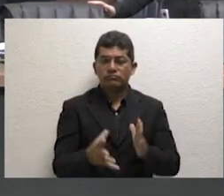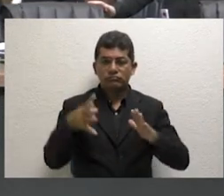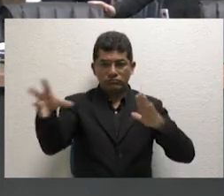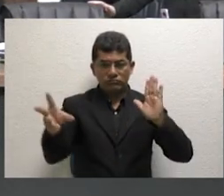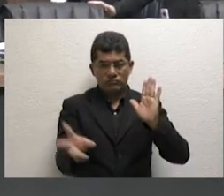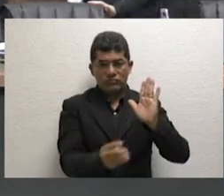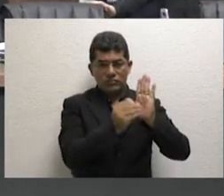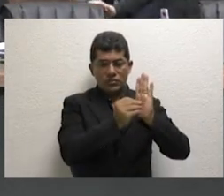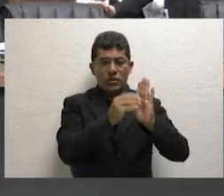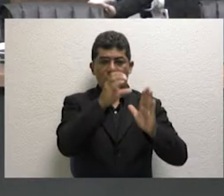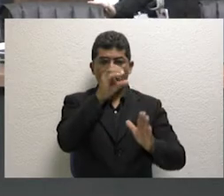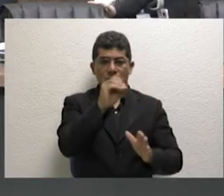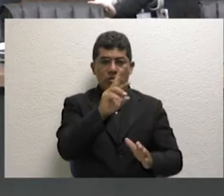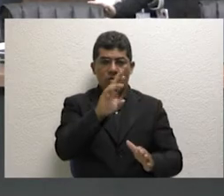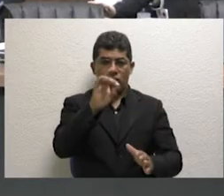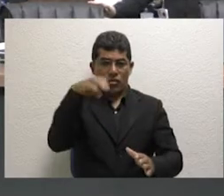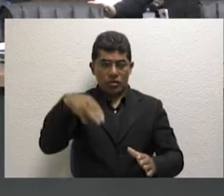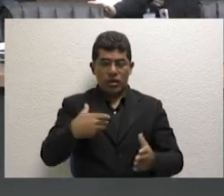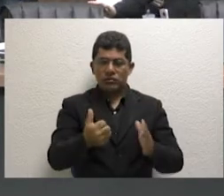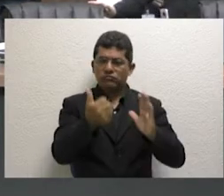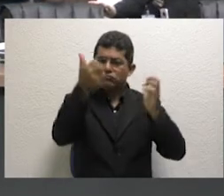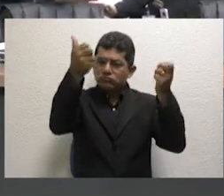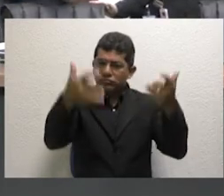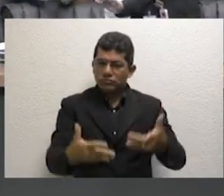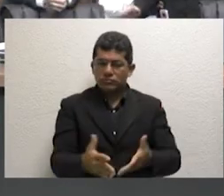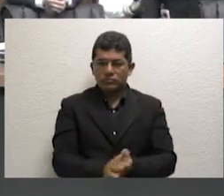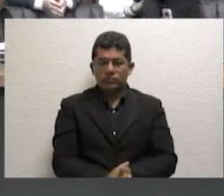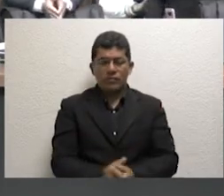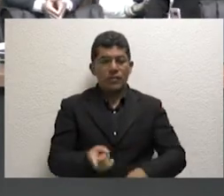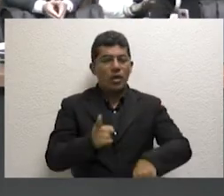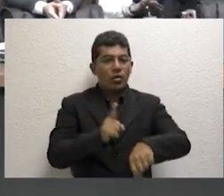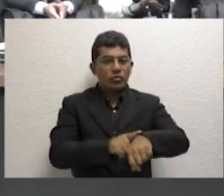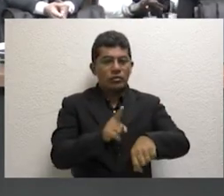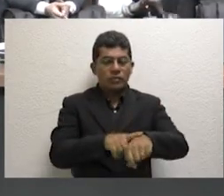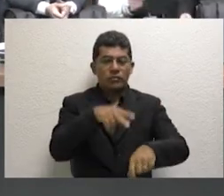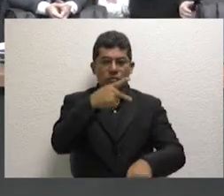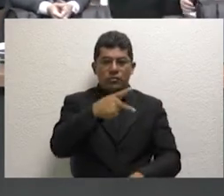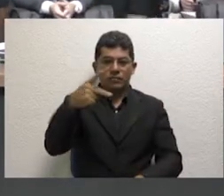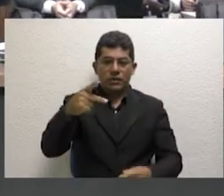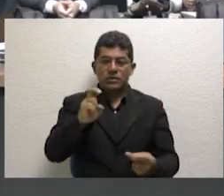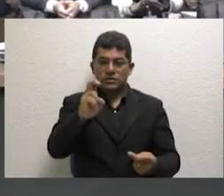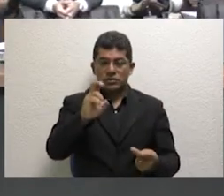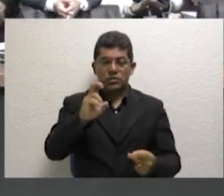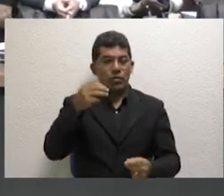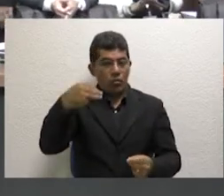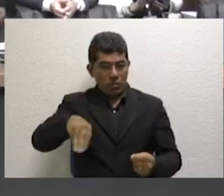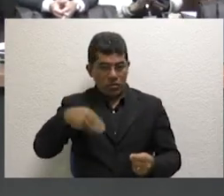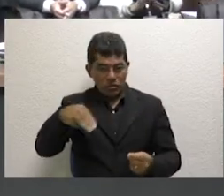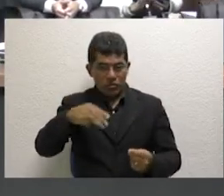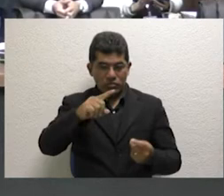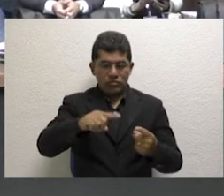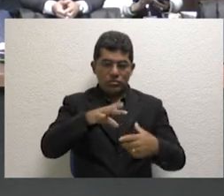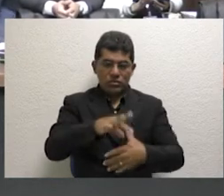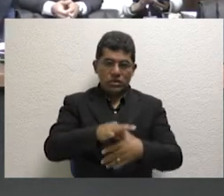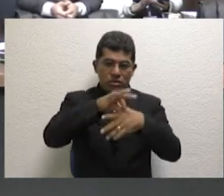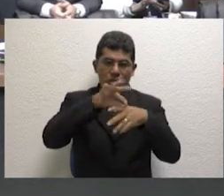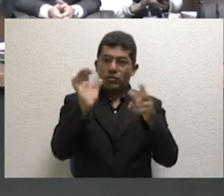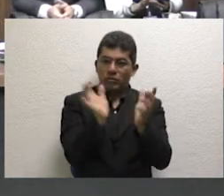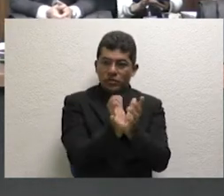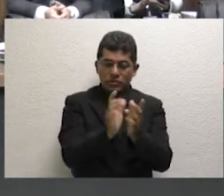em ordem as informações o tempo o tempo do PP de cinco minutos cedido pelo líder do partido